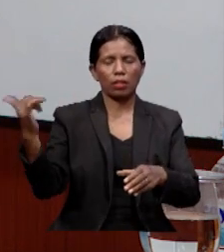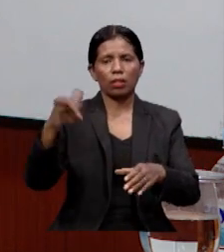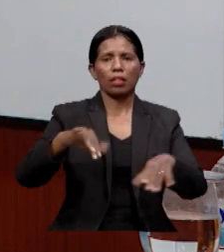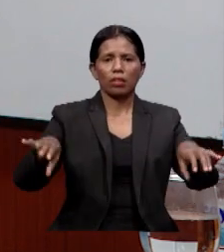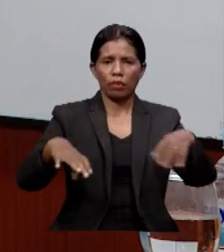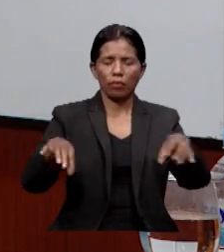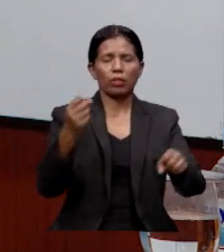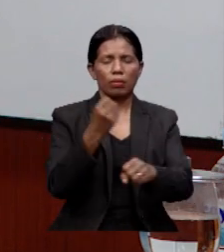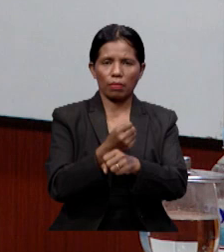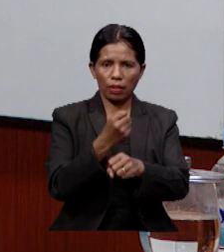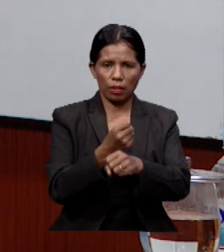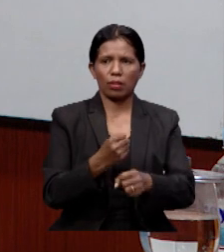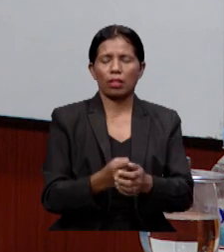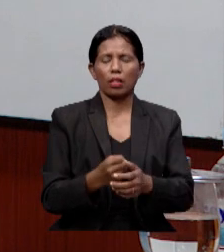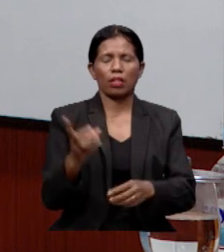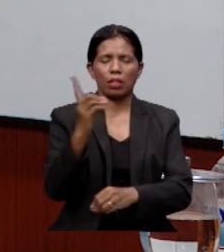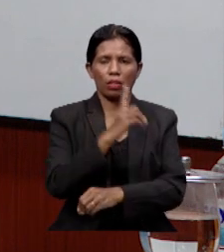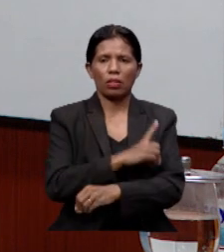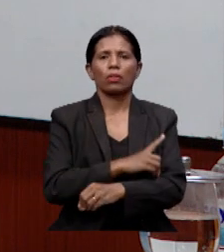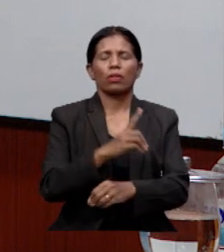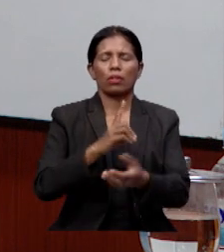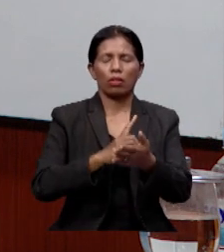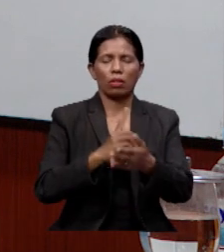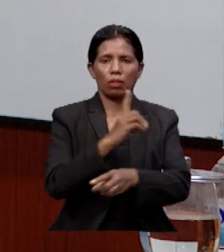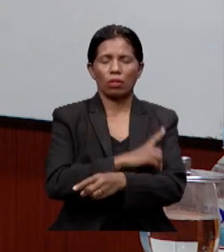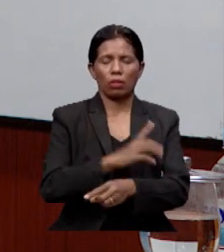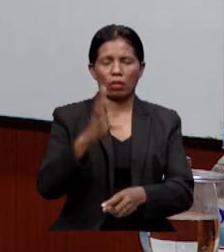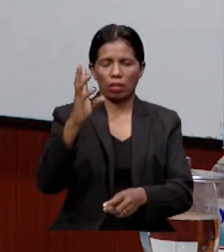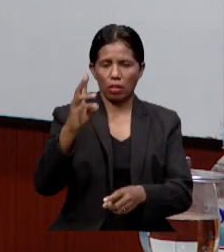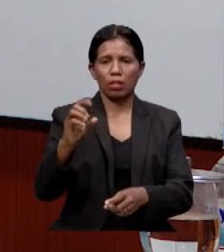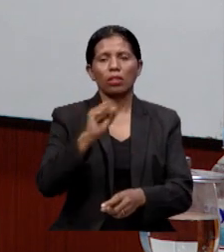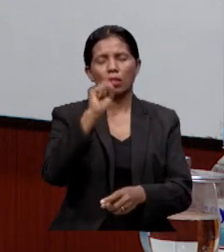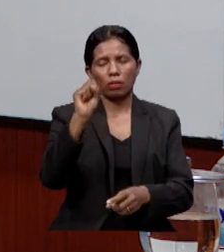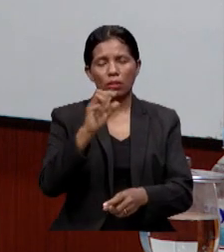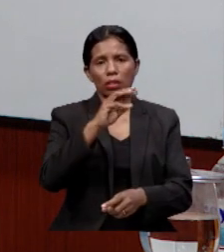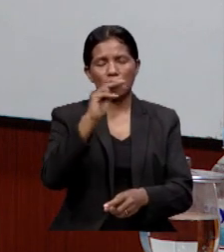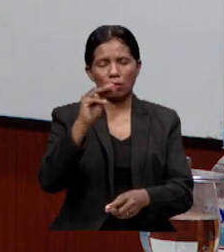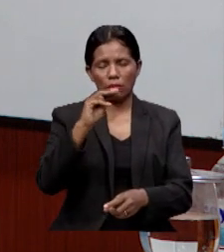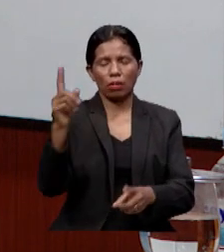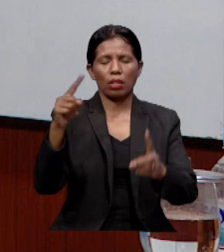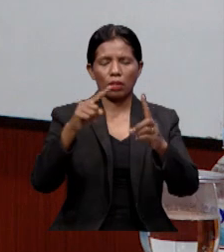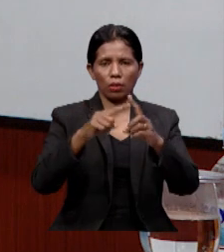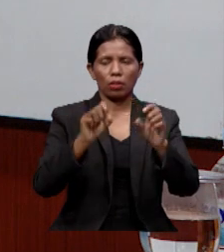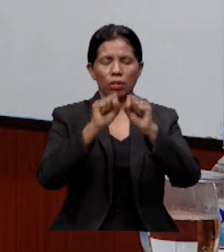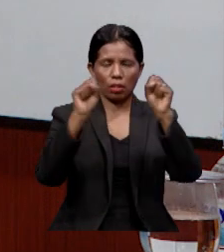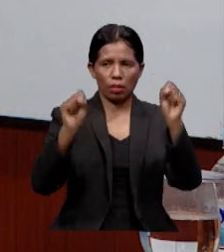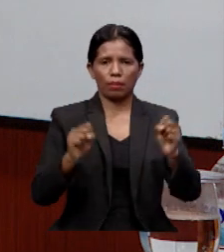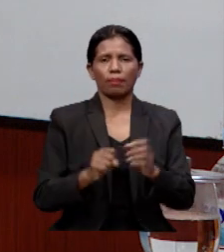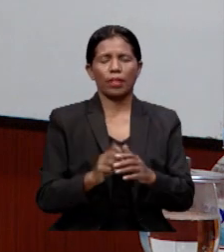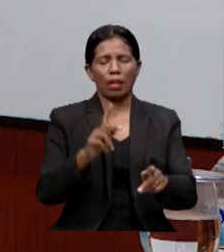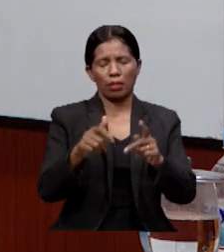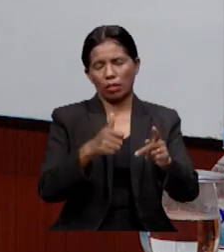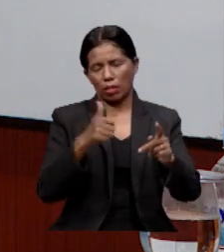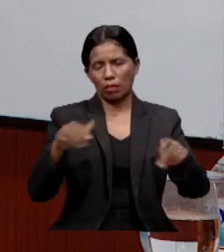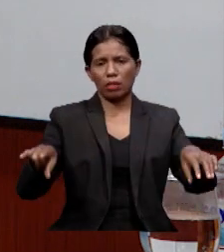Macaas, Loron Nen, segunda to sábado. Bala um serviço no domingo,